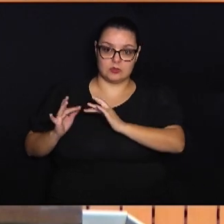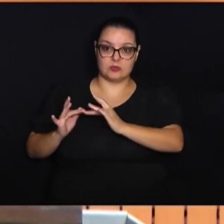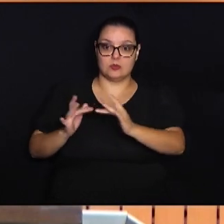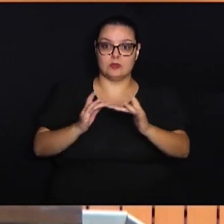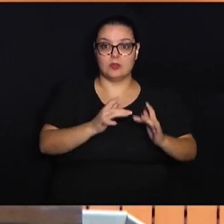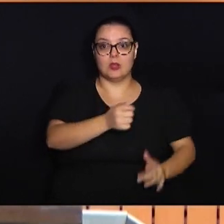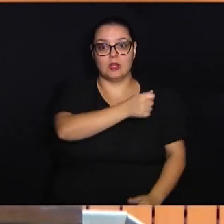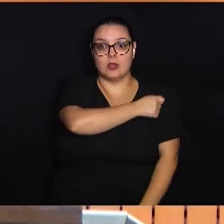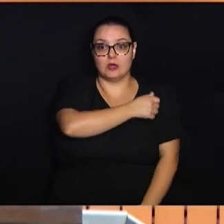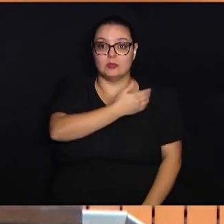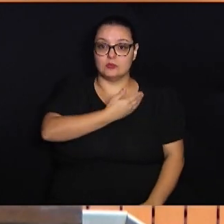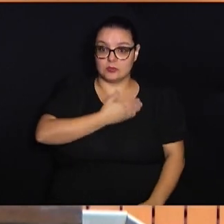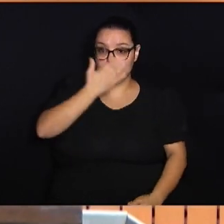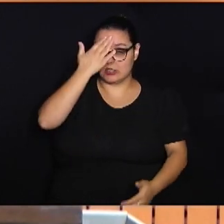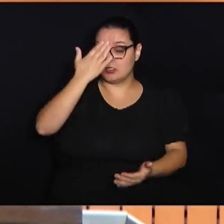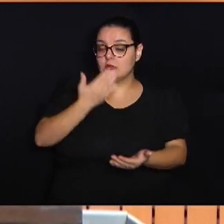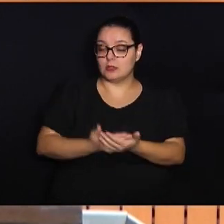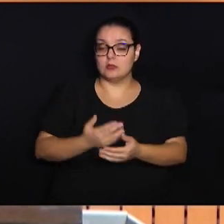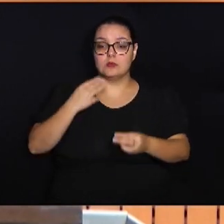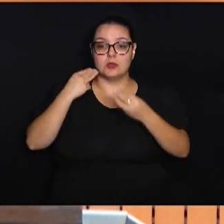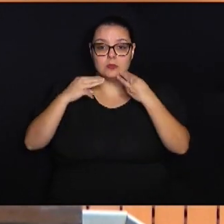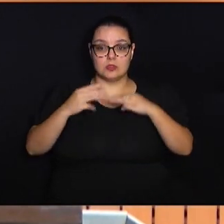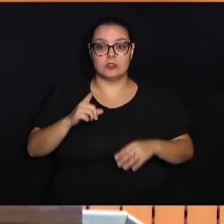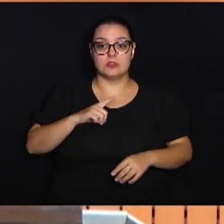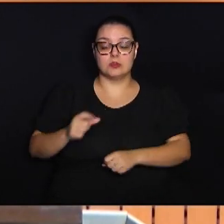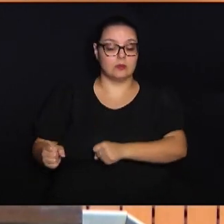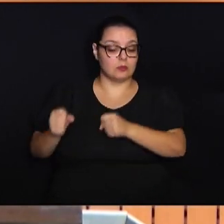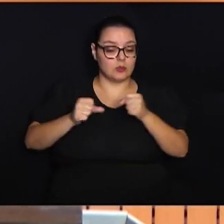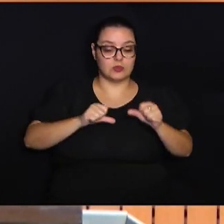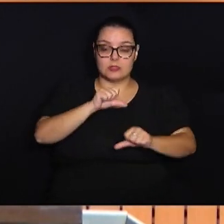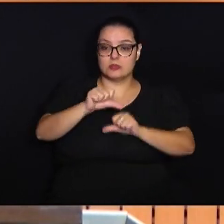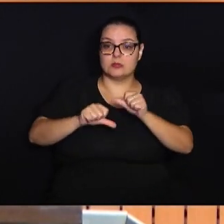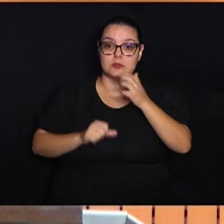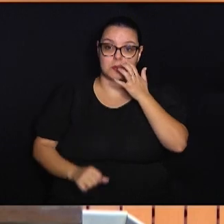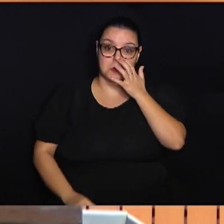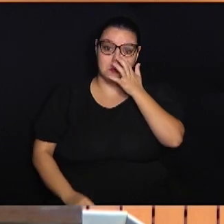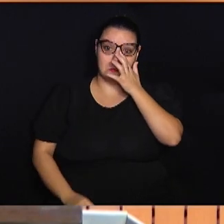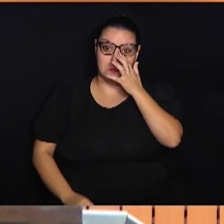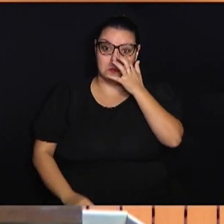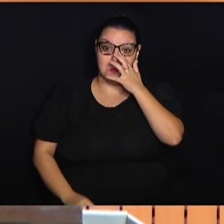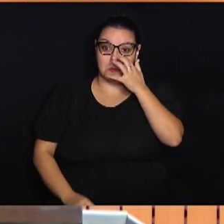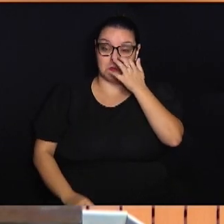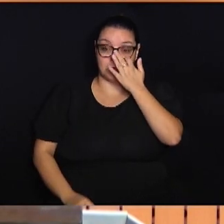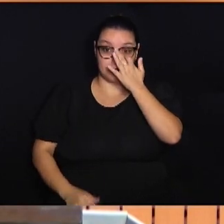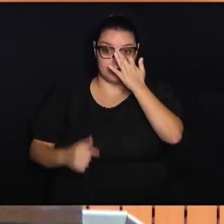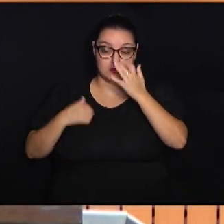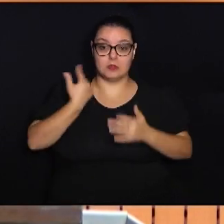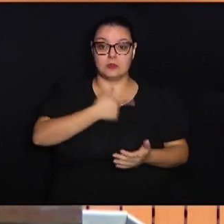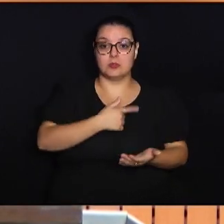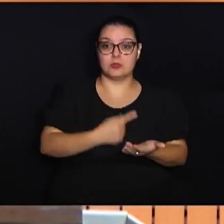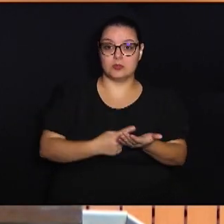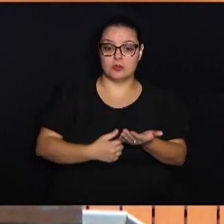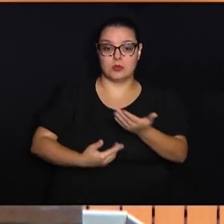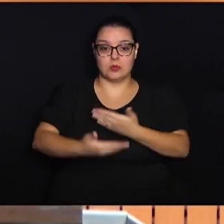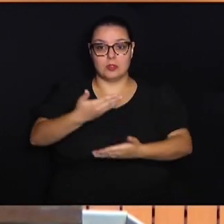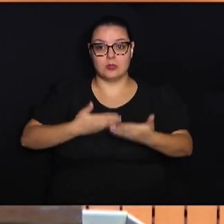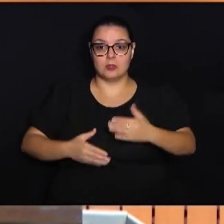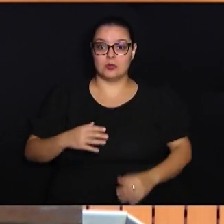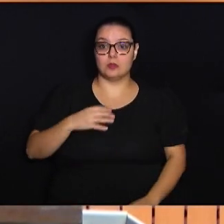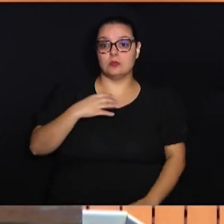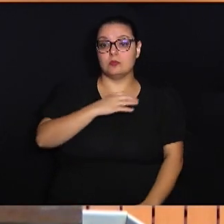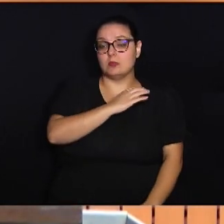evidentemente, que nos auxilia muito, muito. Então você resgatando nesses eventos culturais, principalmente a